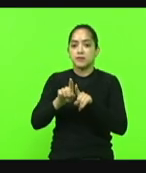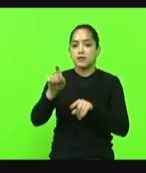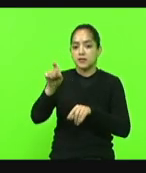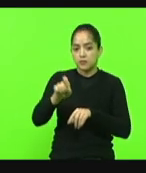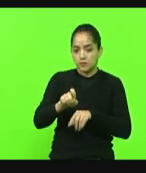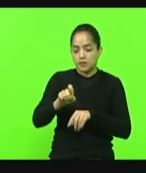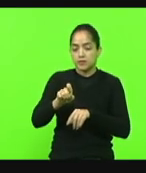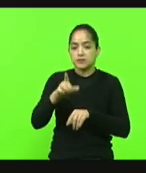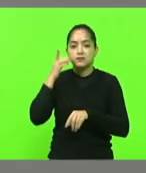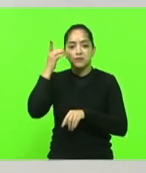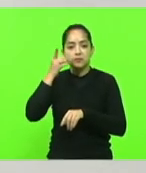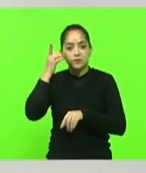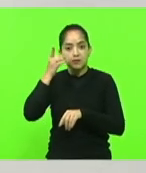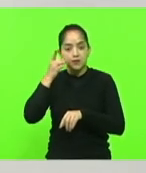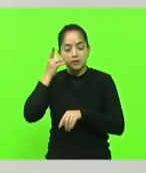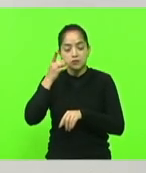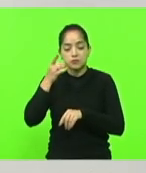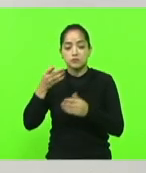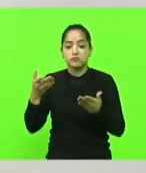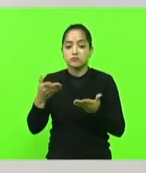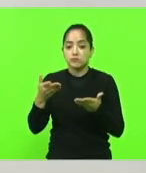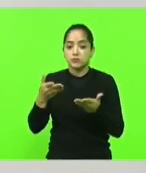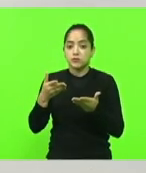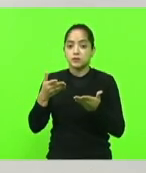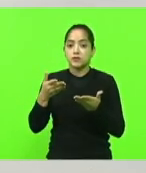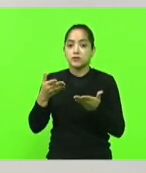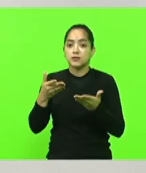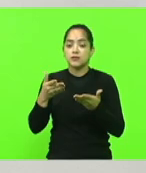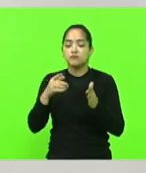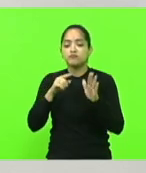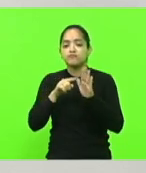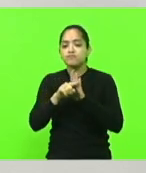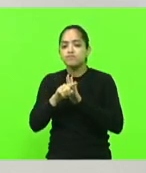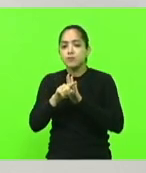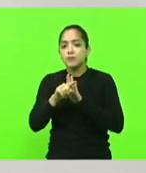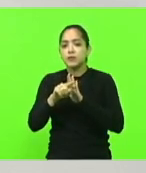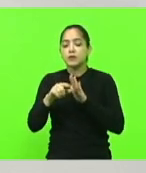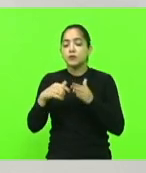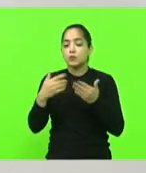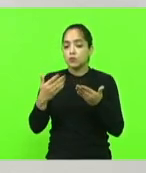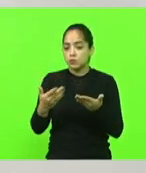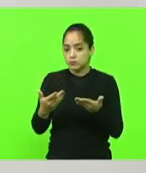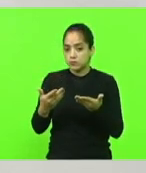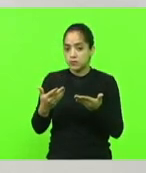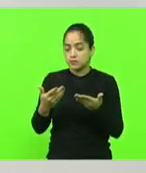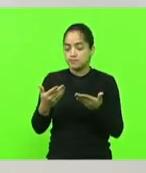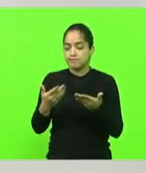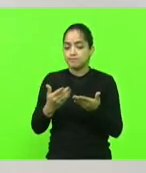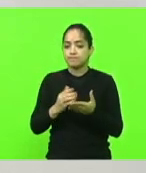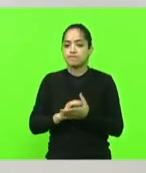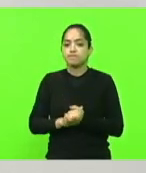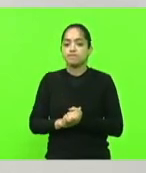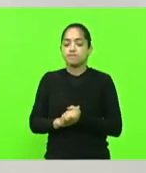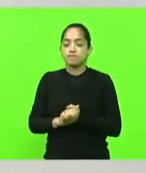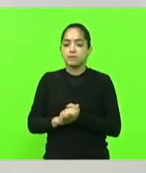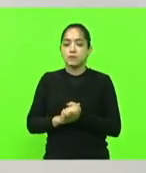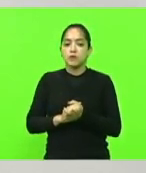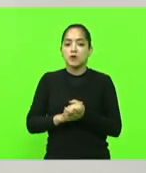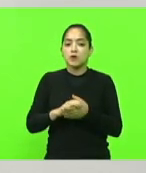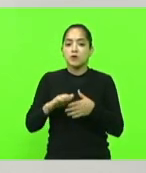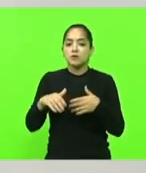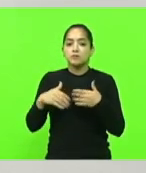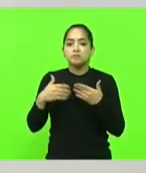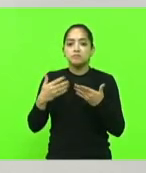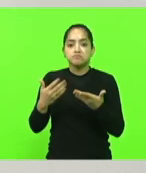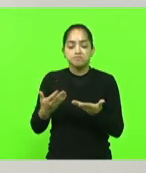Bolan. E fica aqui um questionamento, né, para essa casa. Do que adianta essa